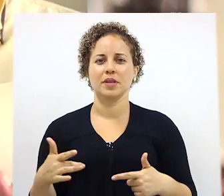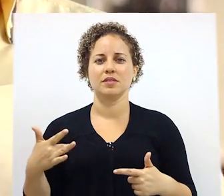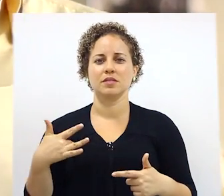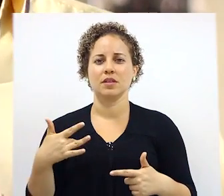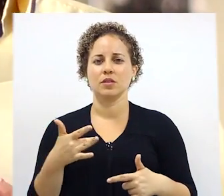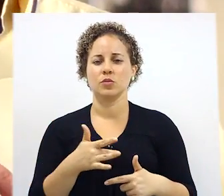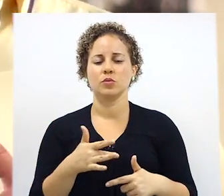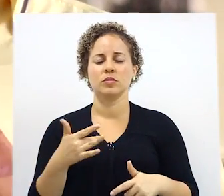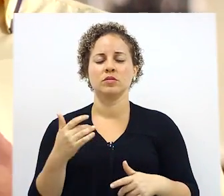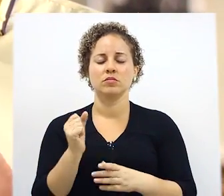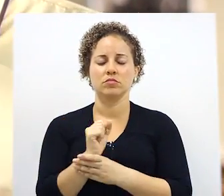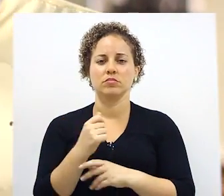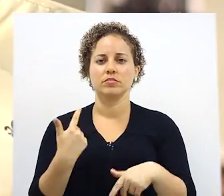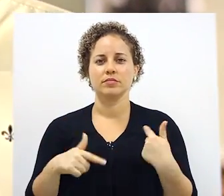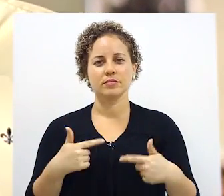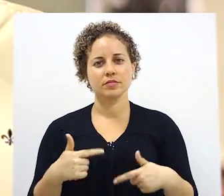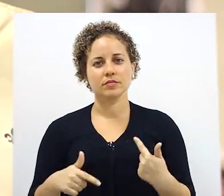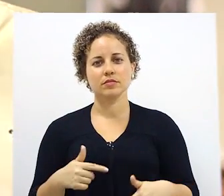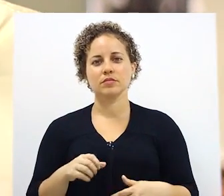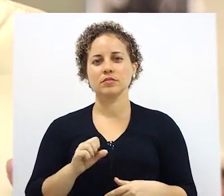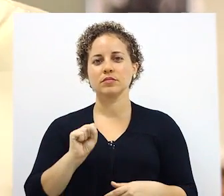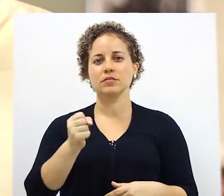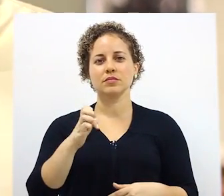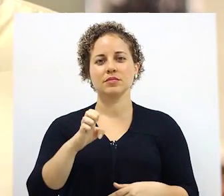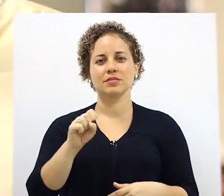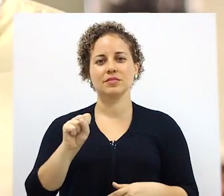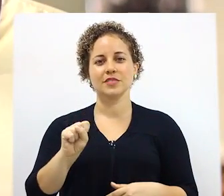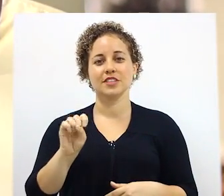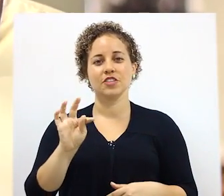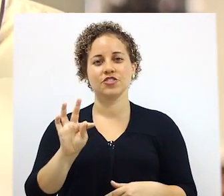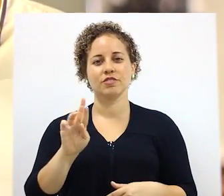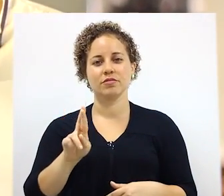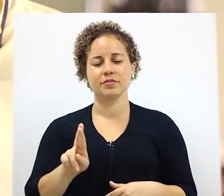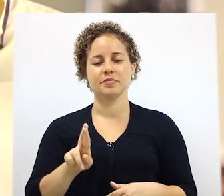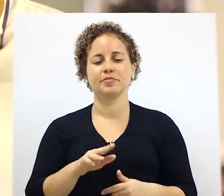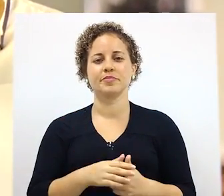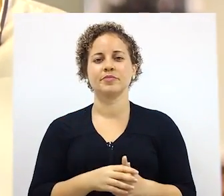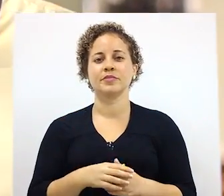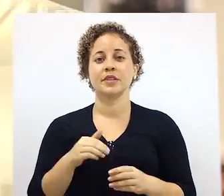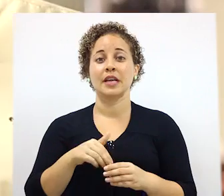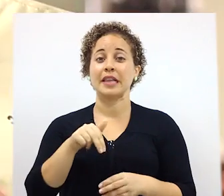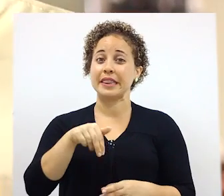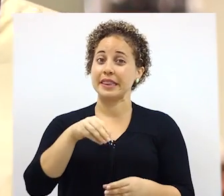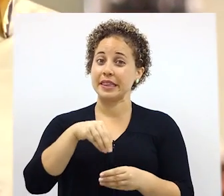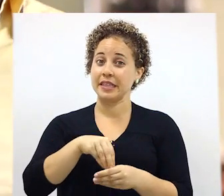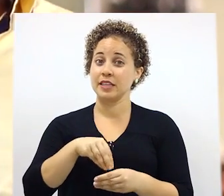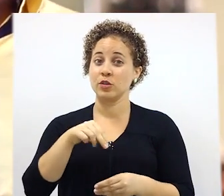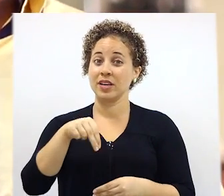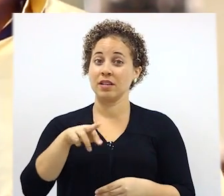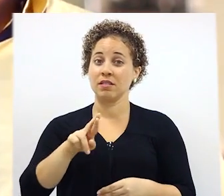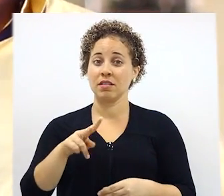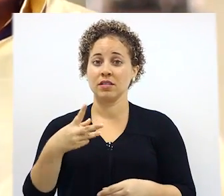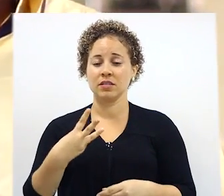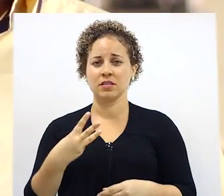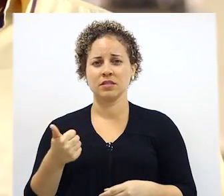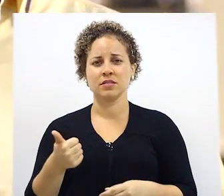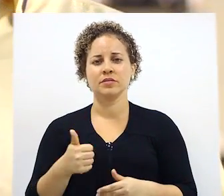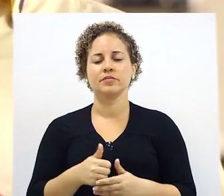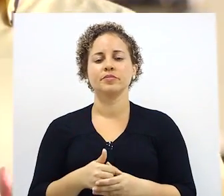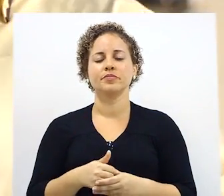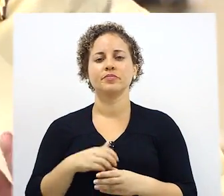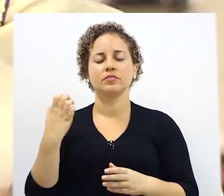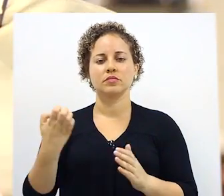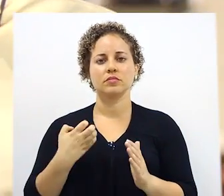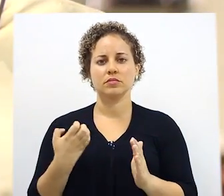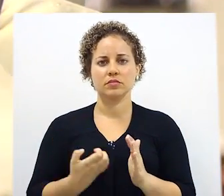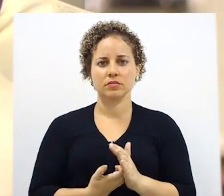e segurança do trabalho, que é o SESTER, né, dentro da estrutura da NR31, eles estejam lotados dentro da empresa,